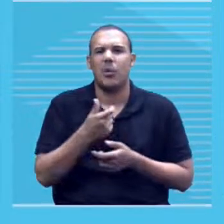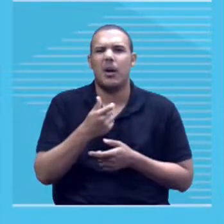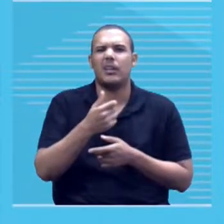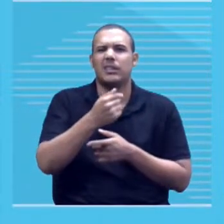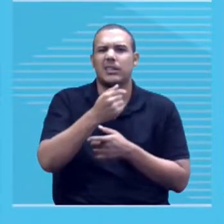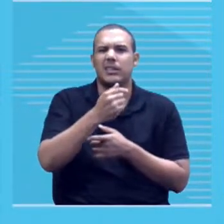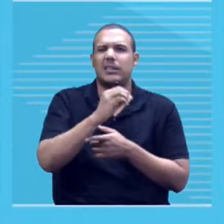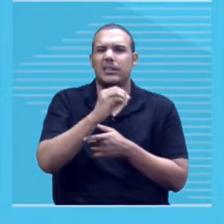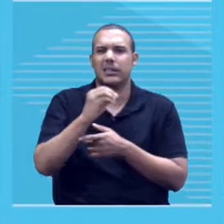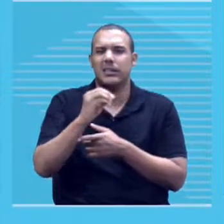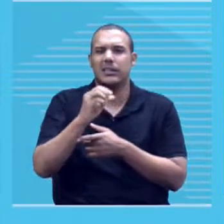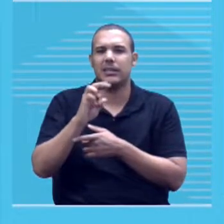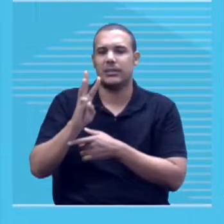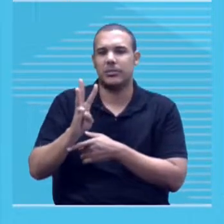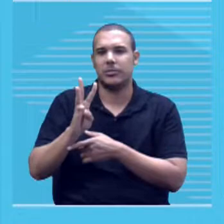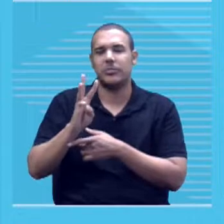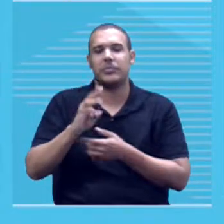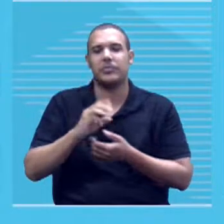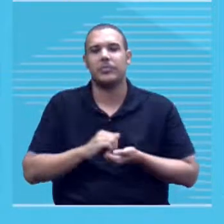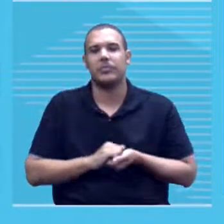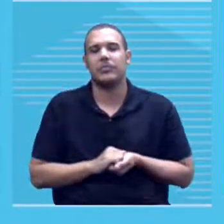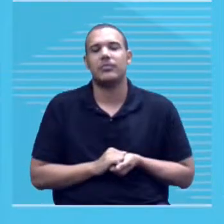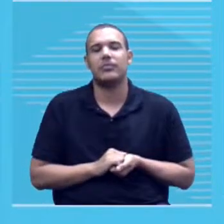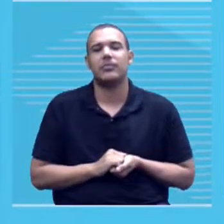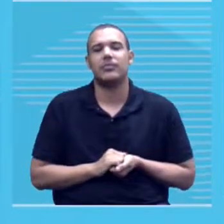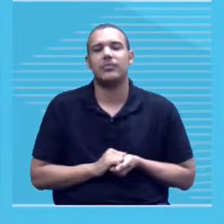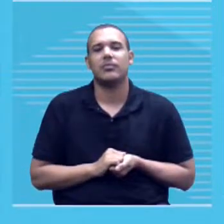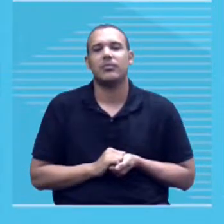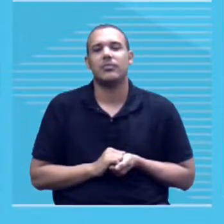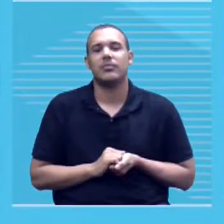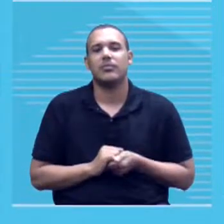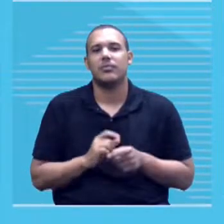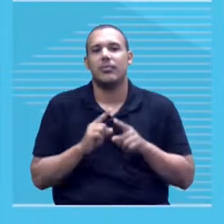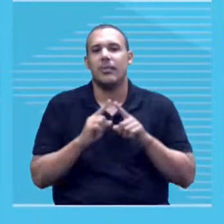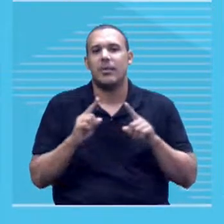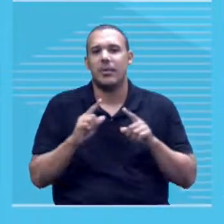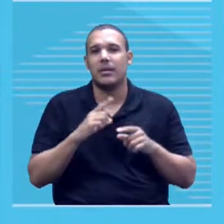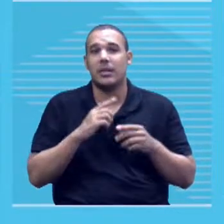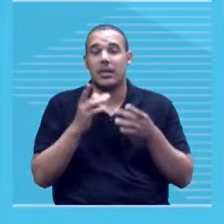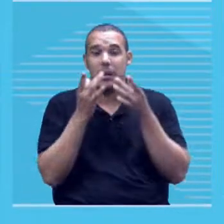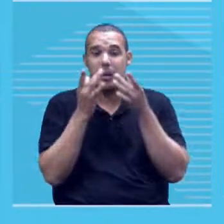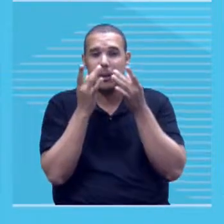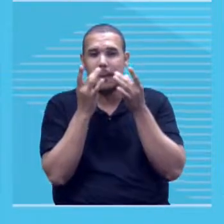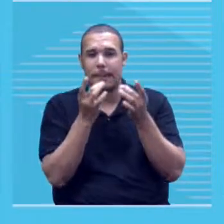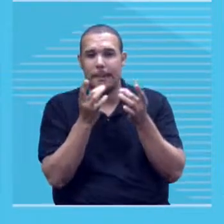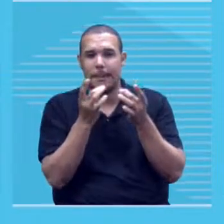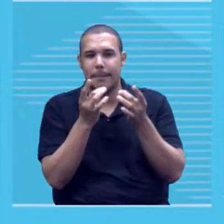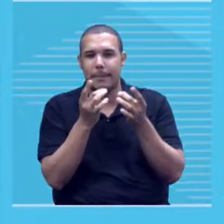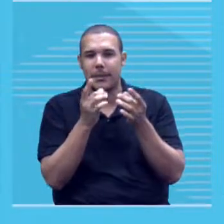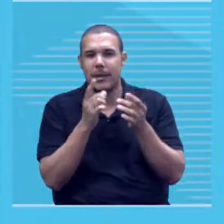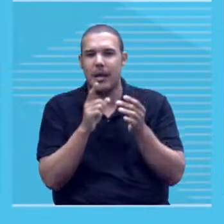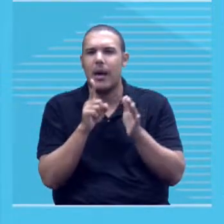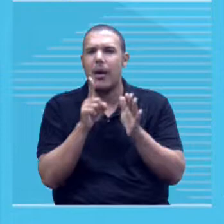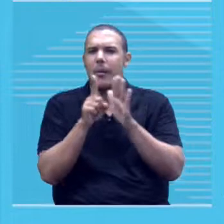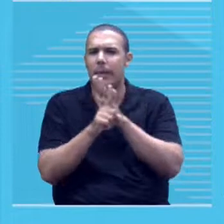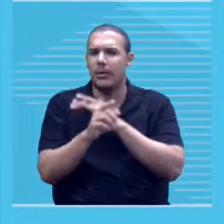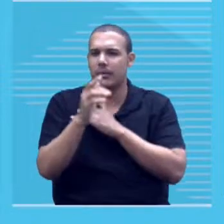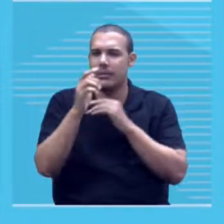700 watts em cima desse painel. Mas aqui existe essa pegadinha. A questão é até bem